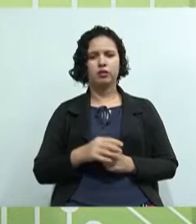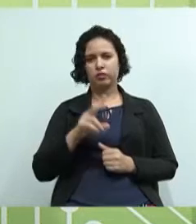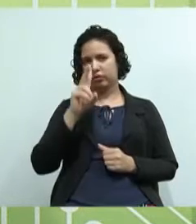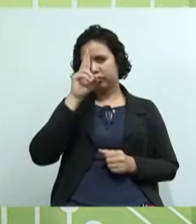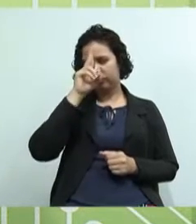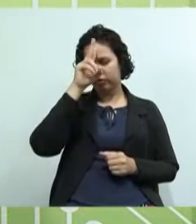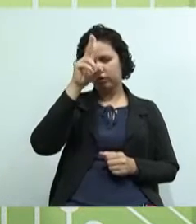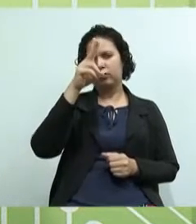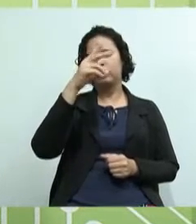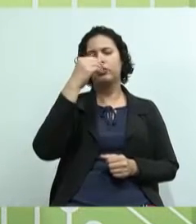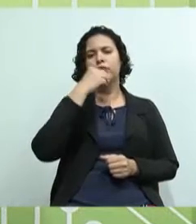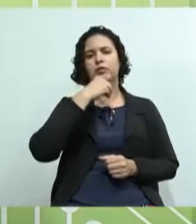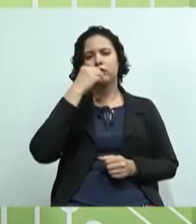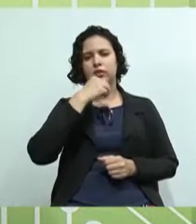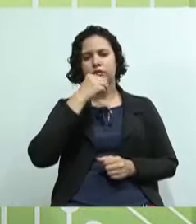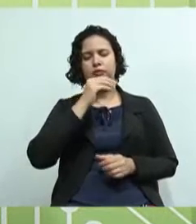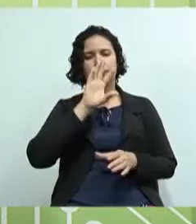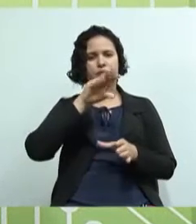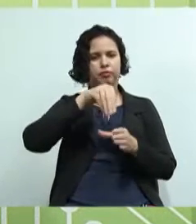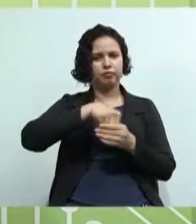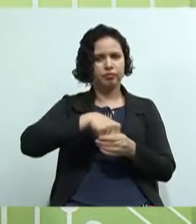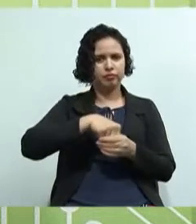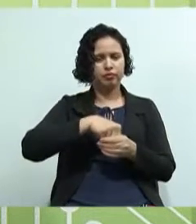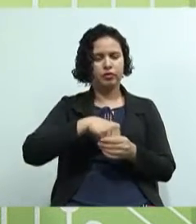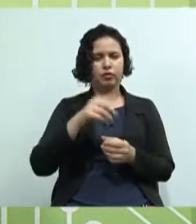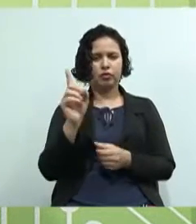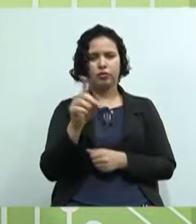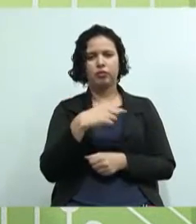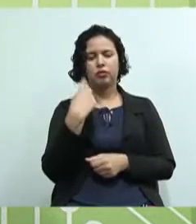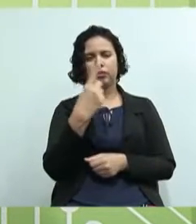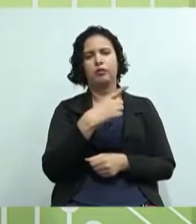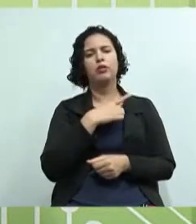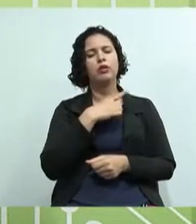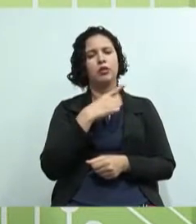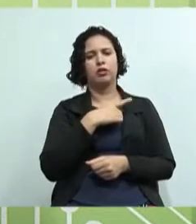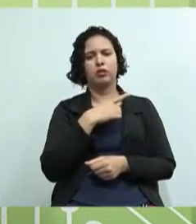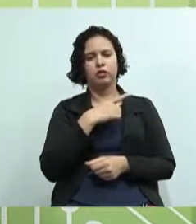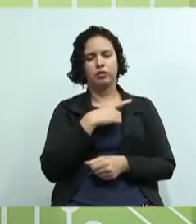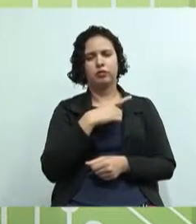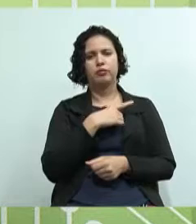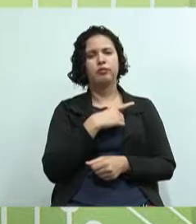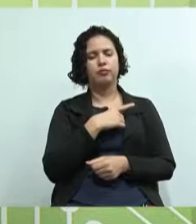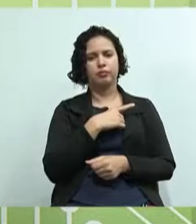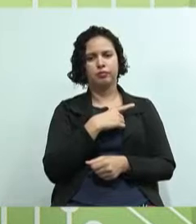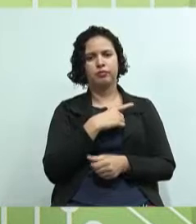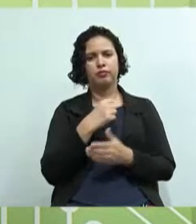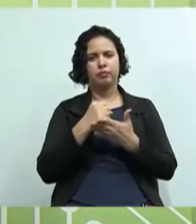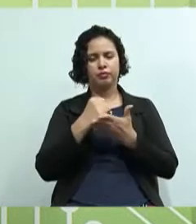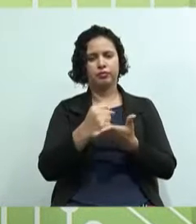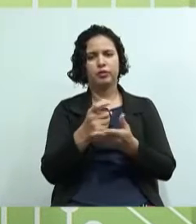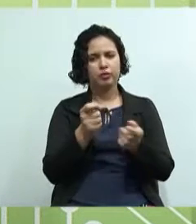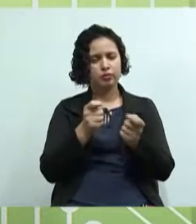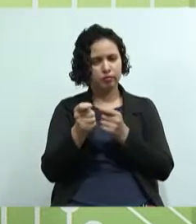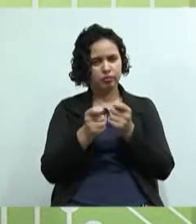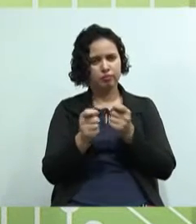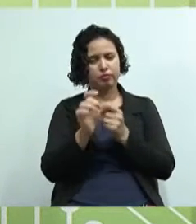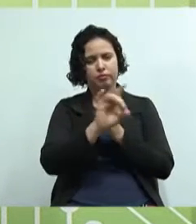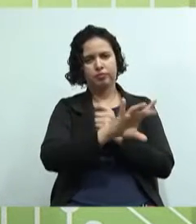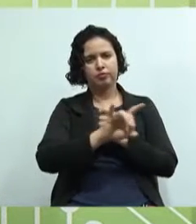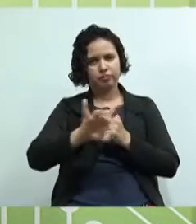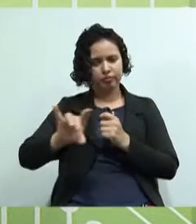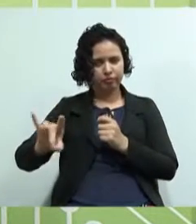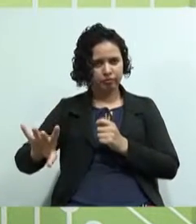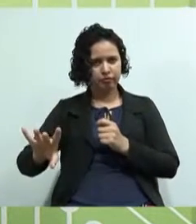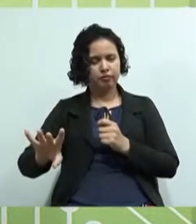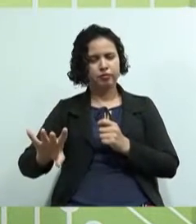fortes e os fracos são fatores internos, mas que nós temos o poder sobre eles, tá? Nós detemos o controle sobre cada um deles. Só depende